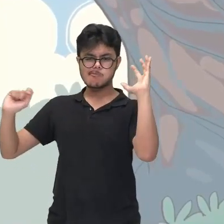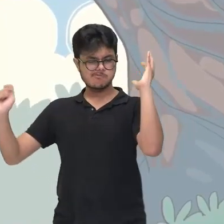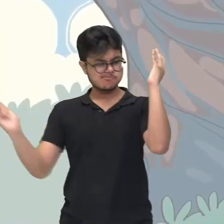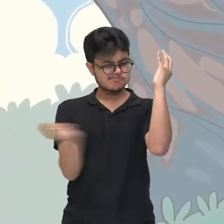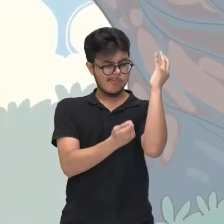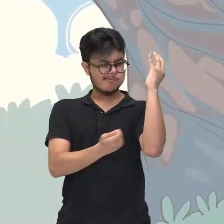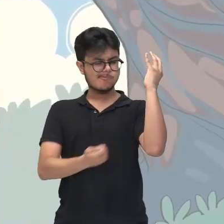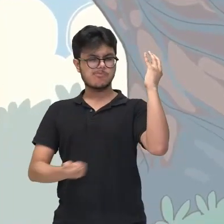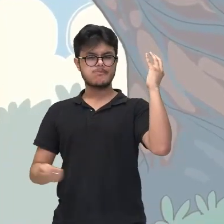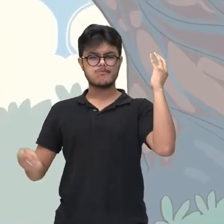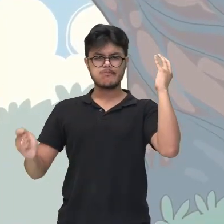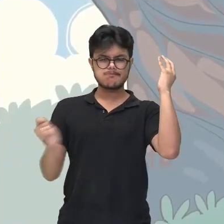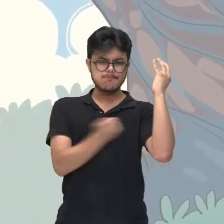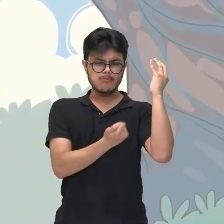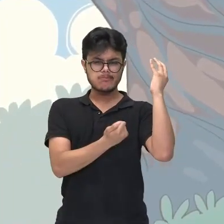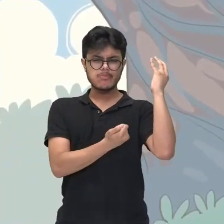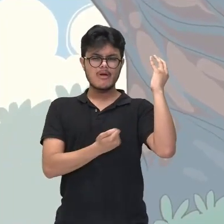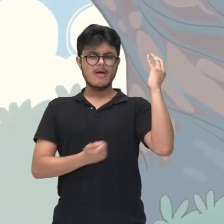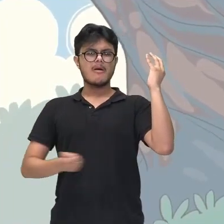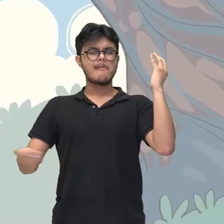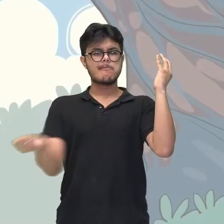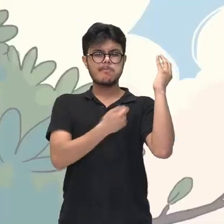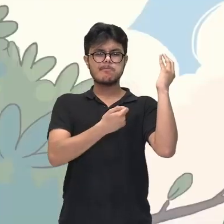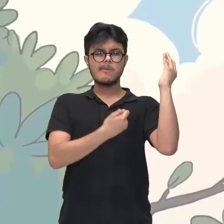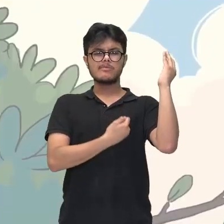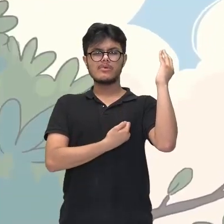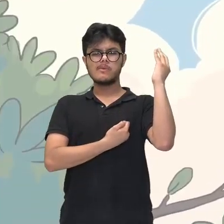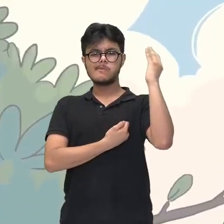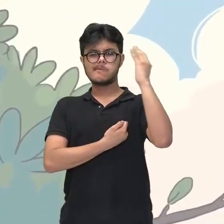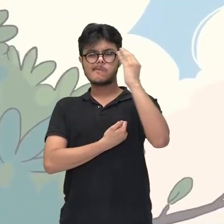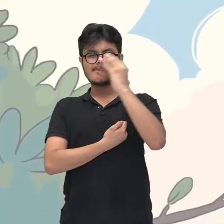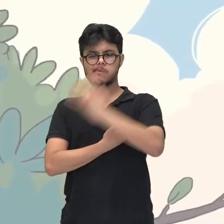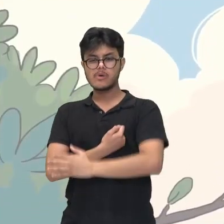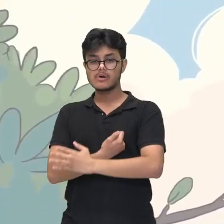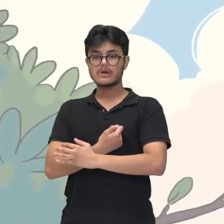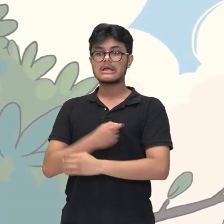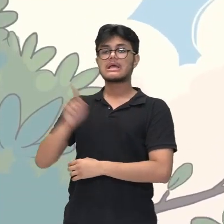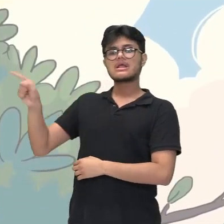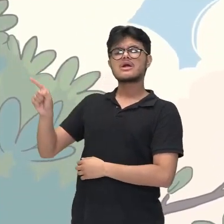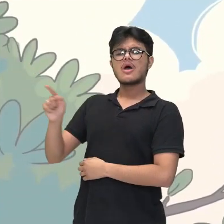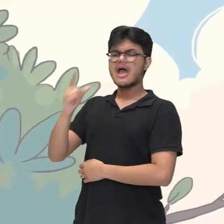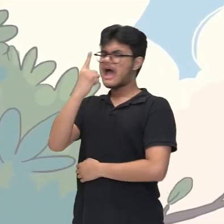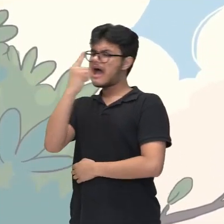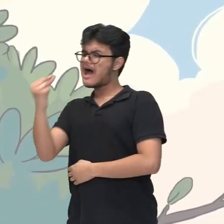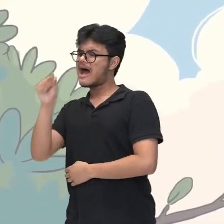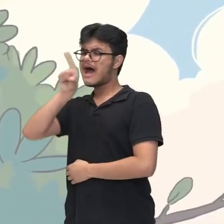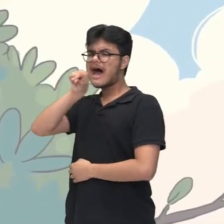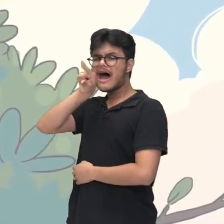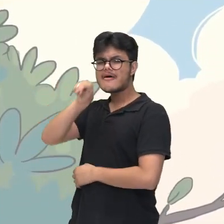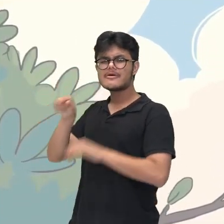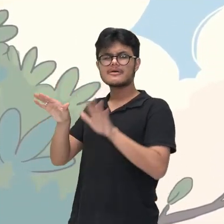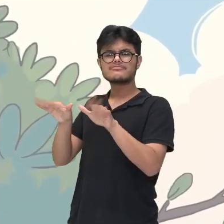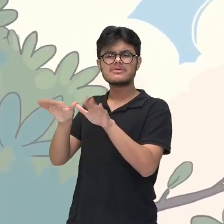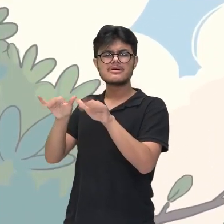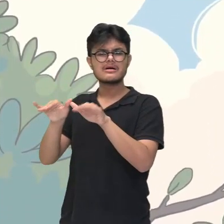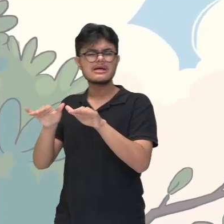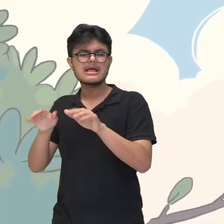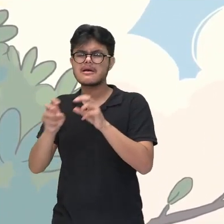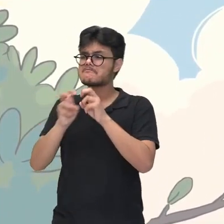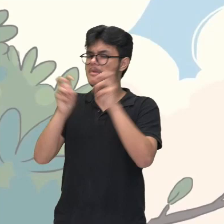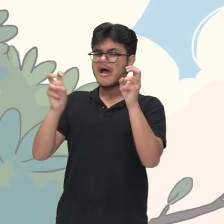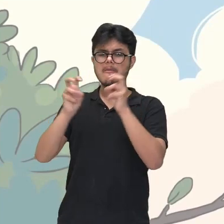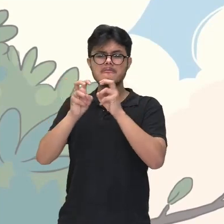furioso. Mansos, os galhos se submetem. As curicas, encarapitadas nos pícaros do verde